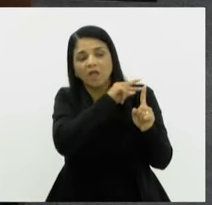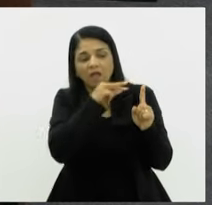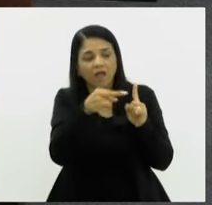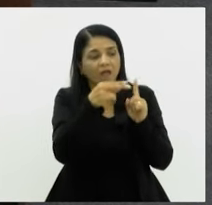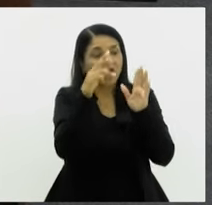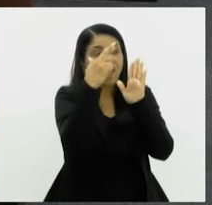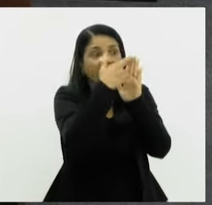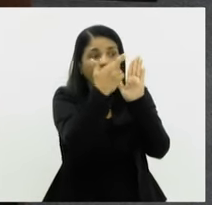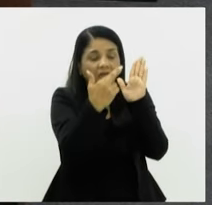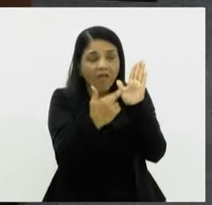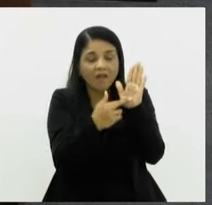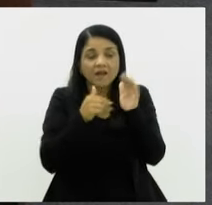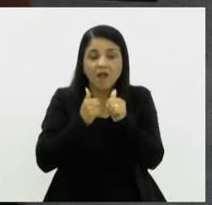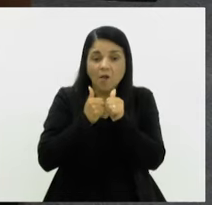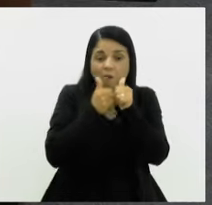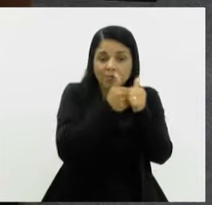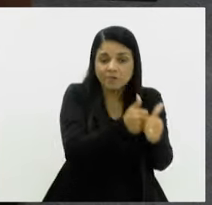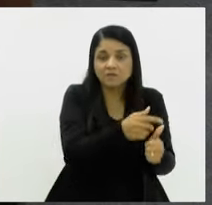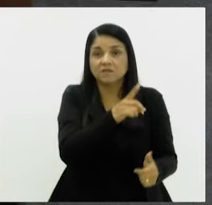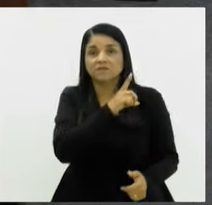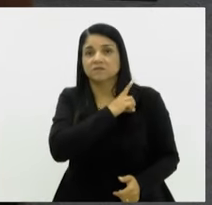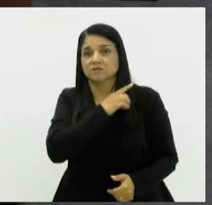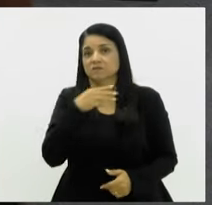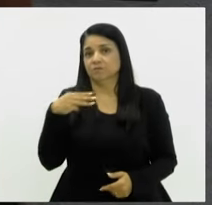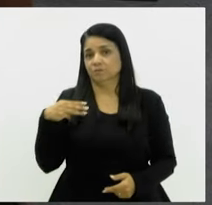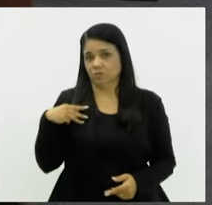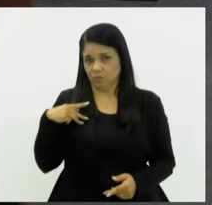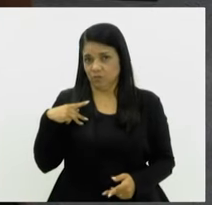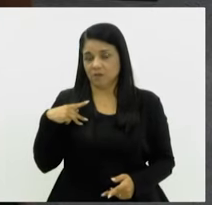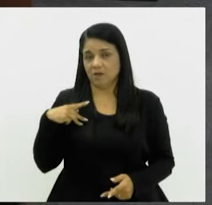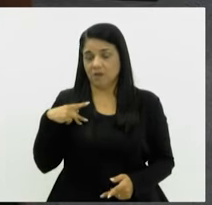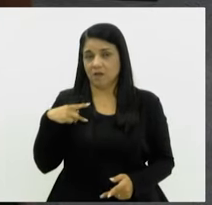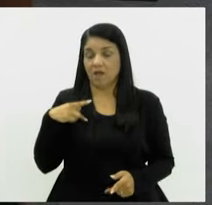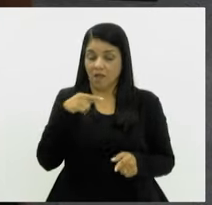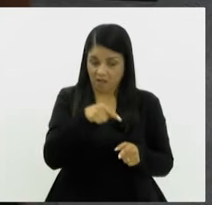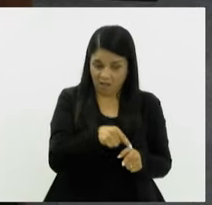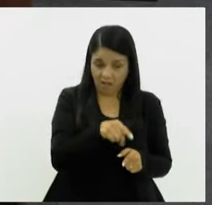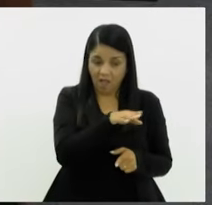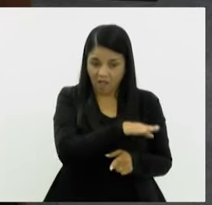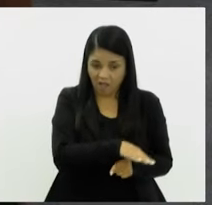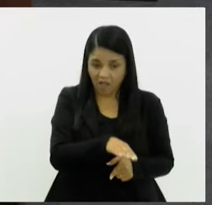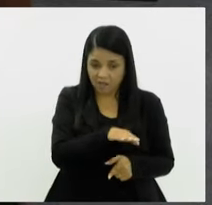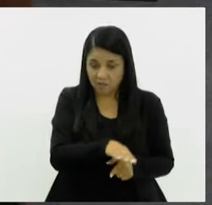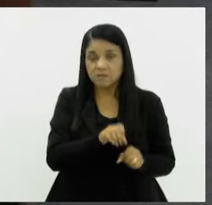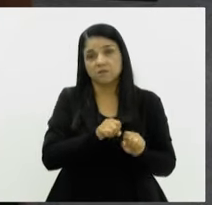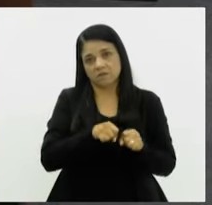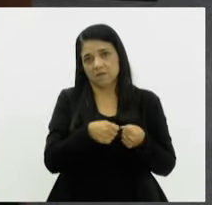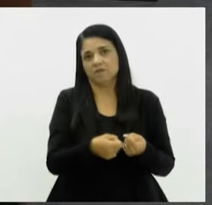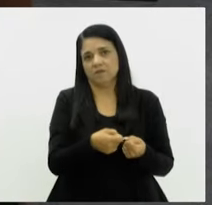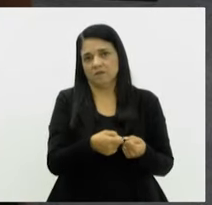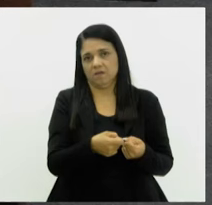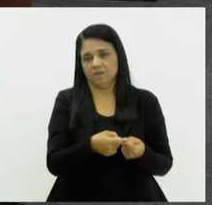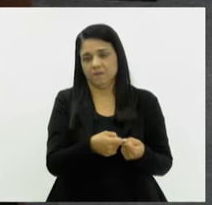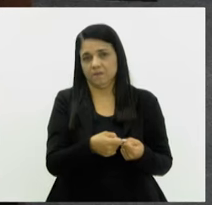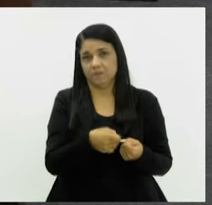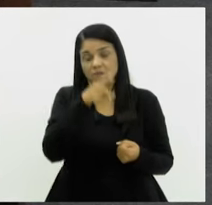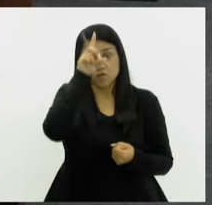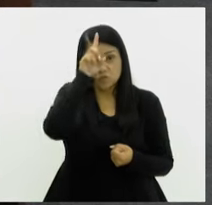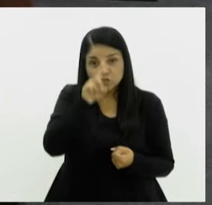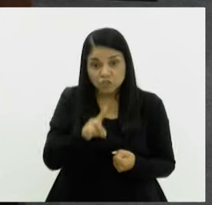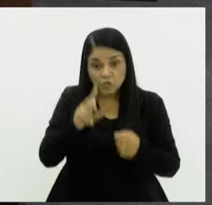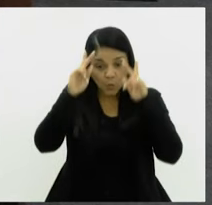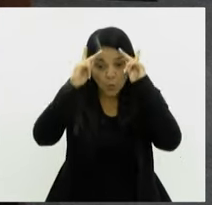e acompanhamento da defensoria, dizendo, olha, nesses casos, sim, a criança tem que ser defendida. Então, é um direito humano